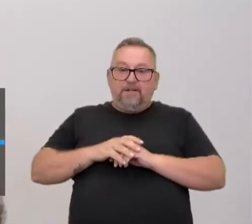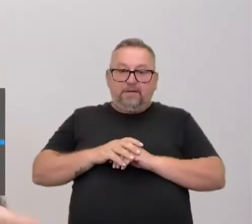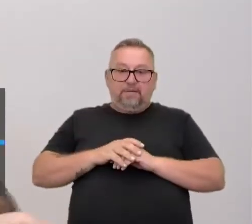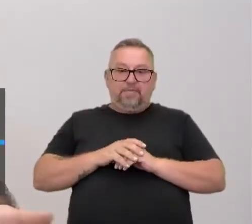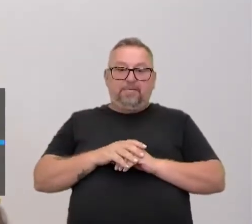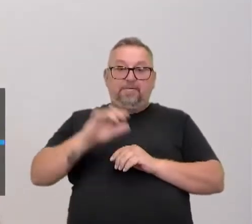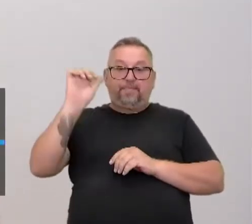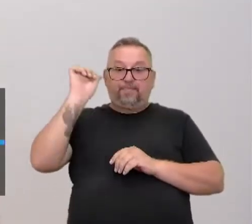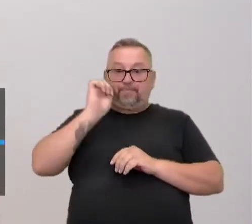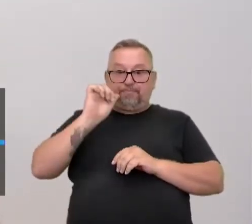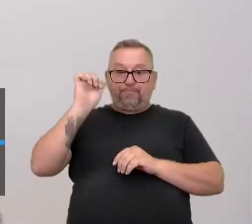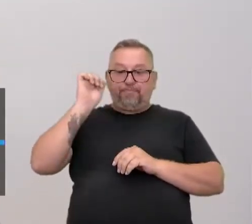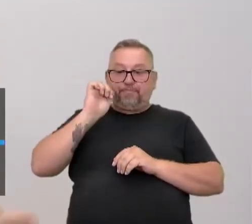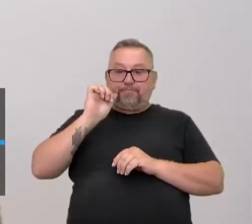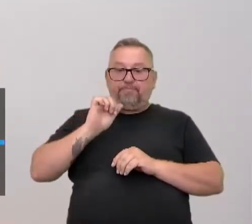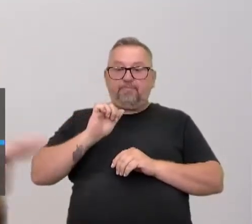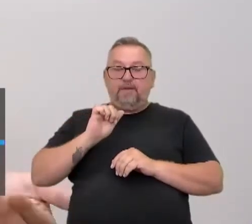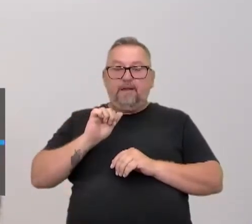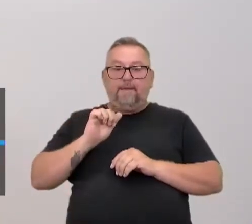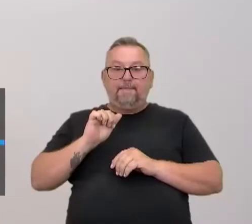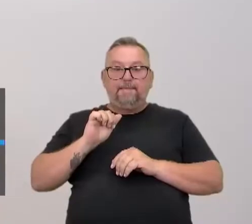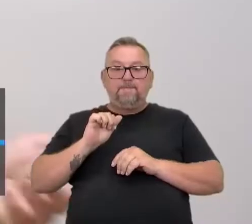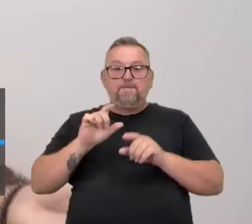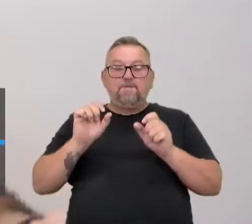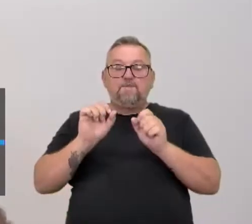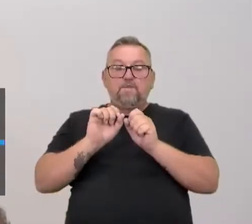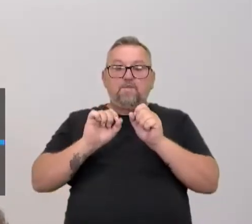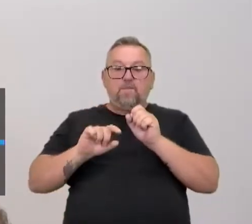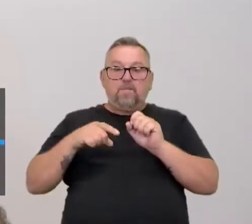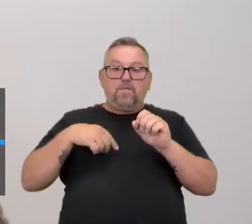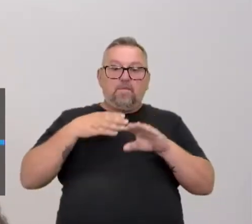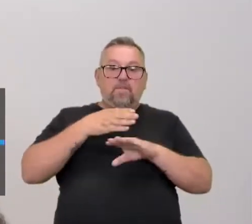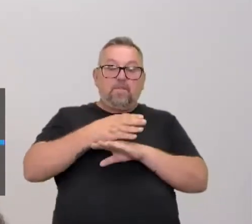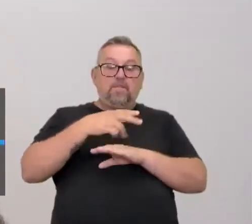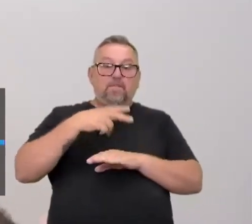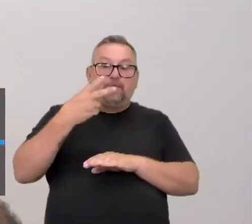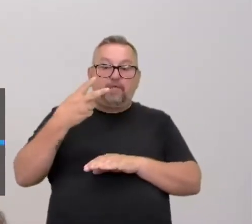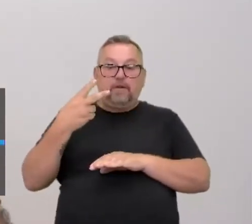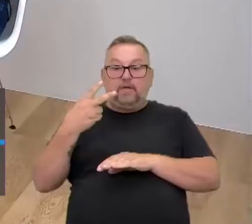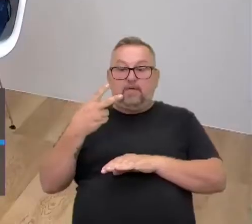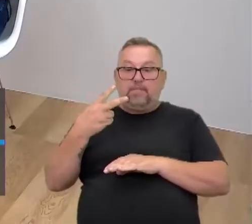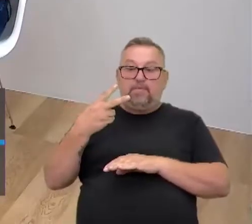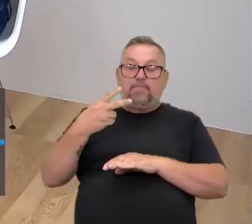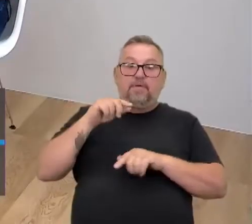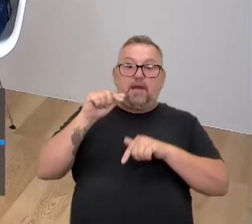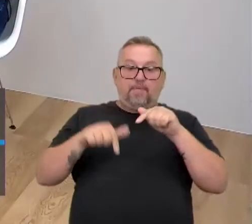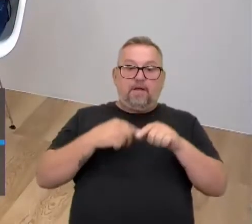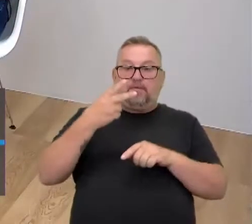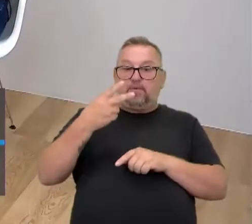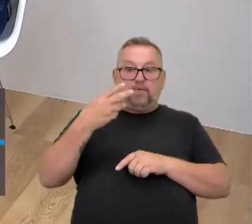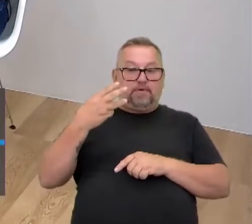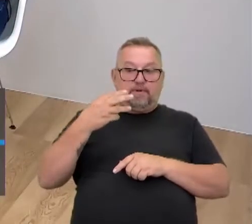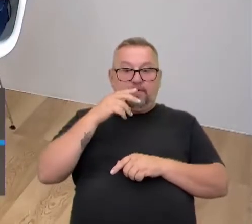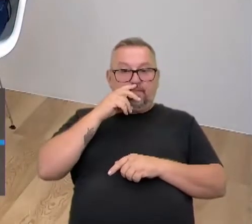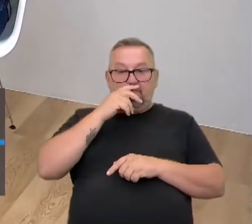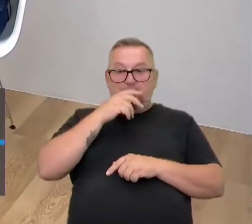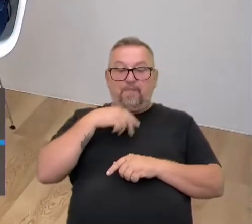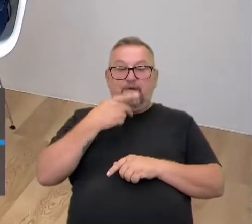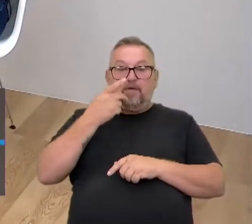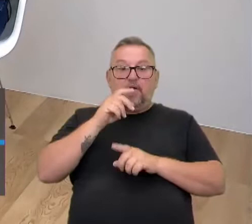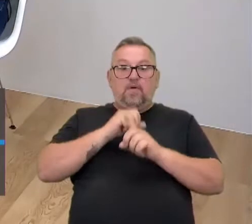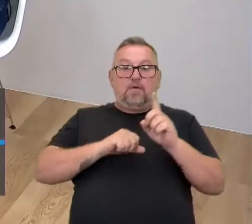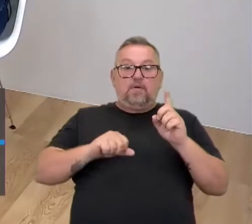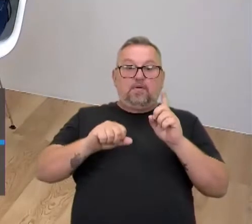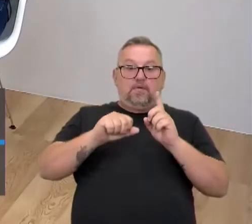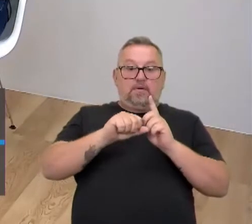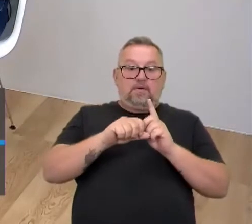tem a mulher, que passa também aí praticamente ter uma dupla ou tripla jornada. Claro. Né? Porque a gente está falando de uma